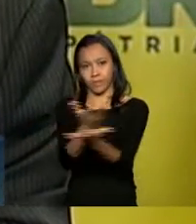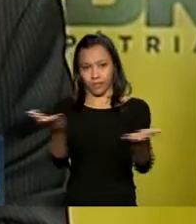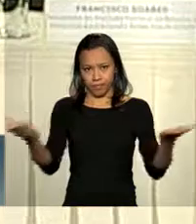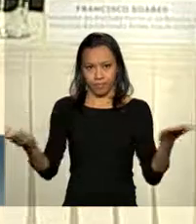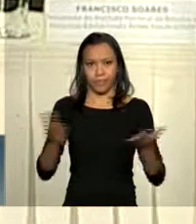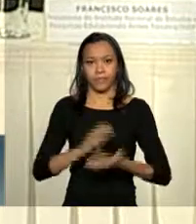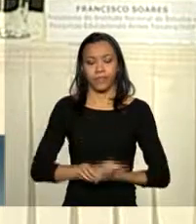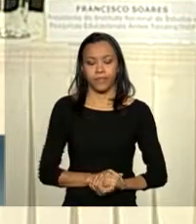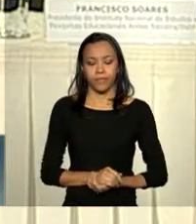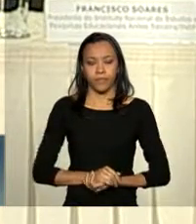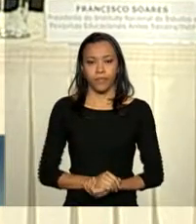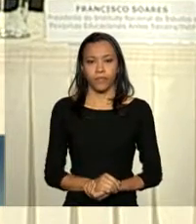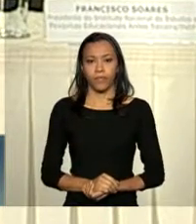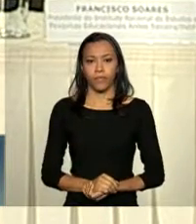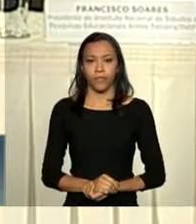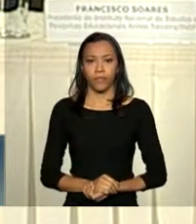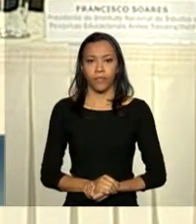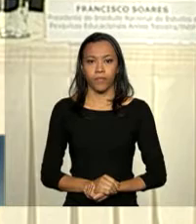vocês.